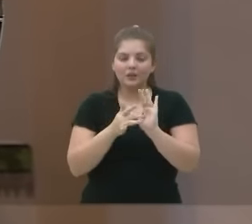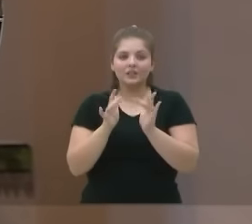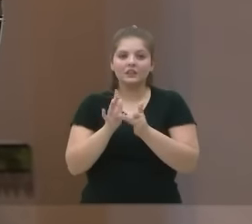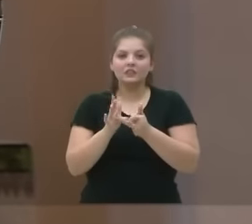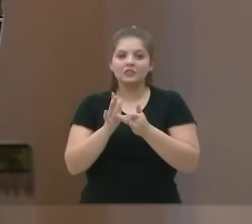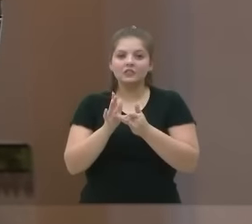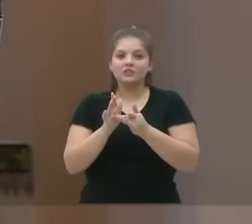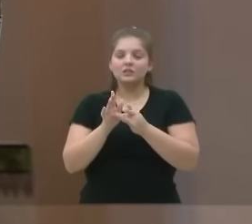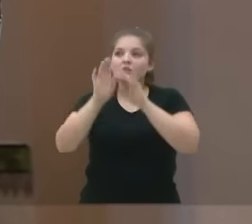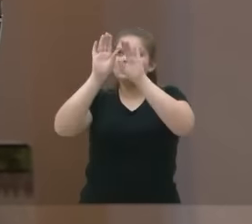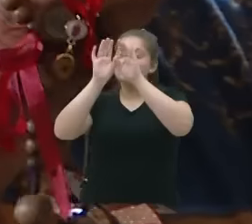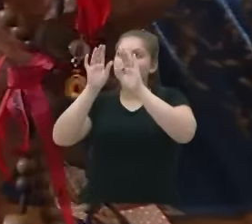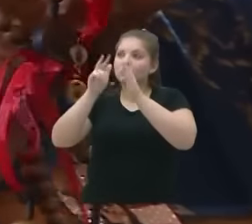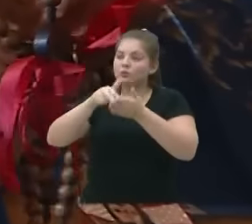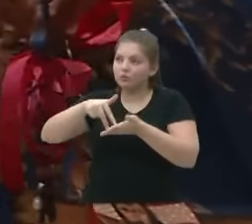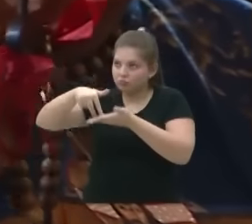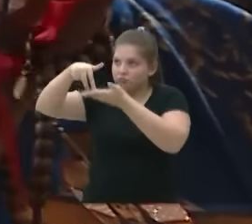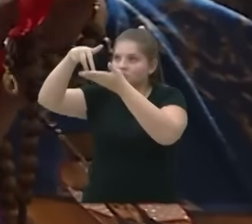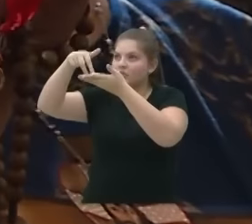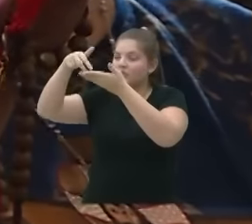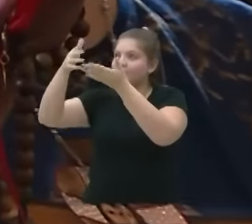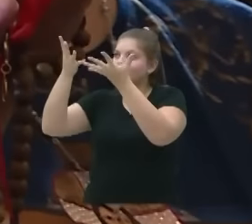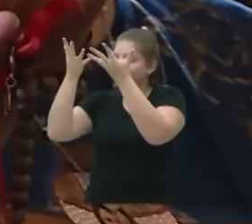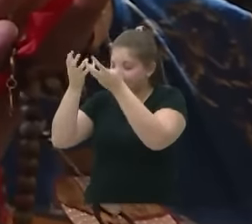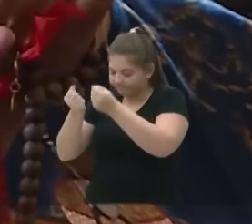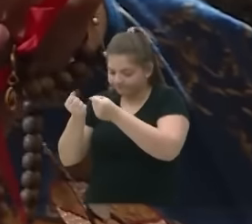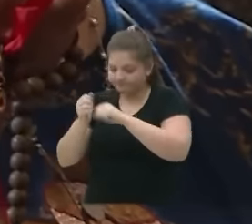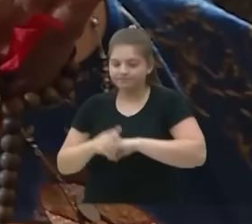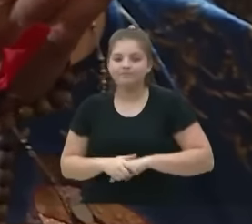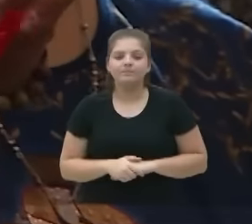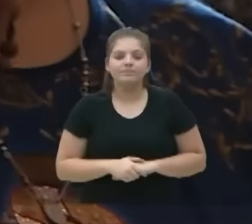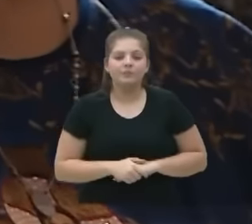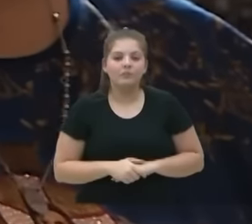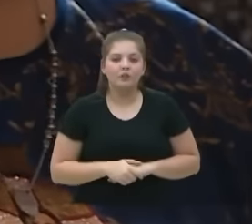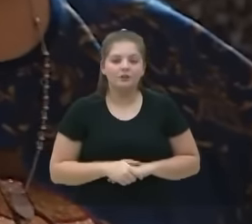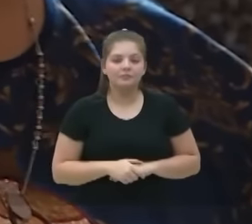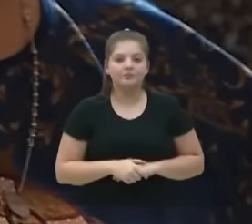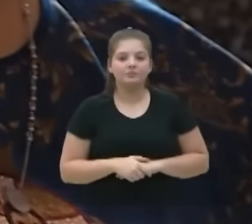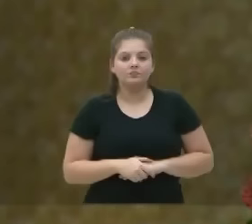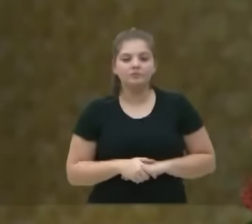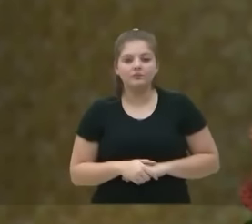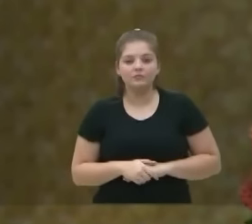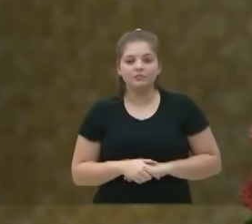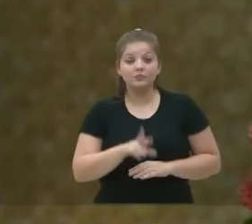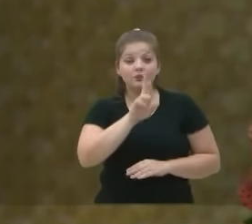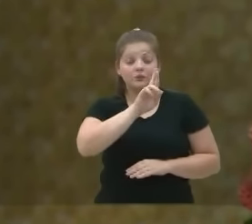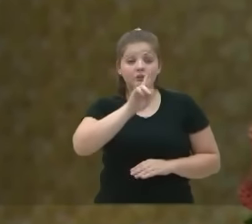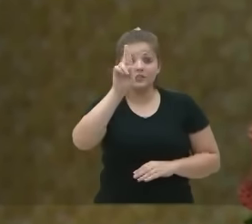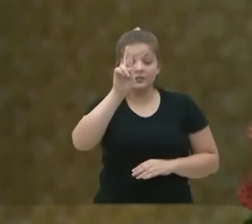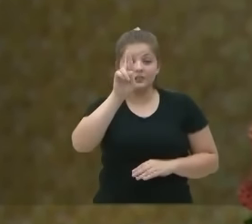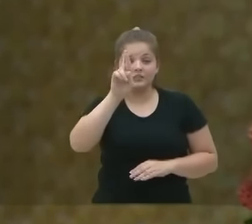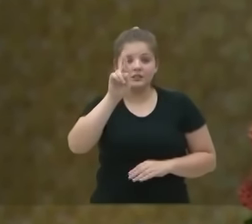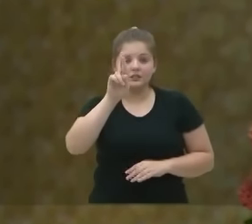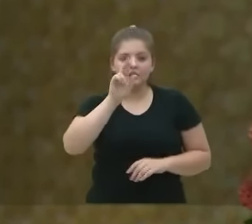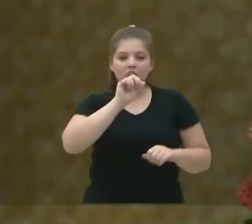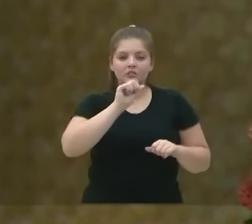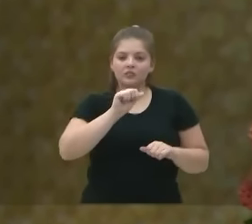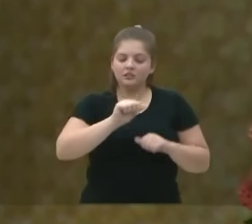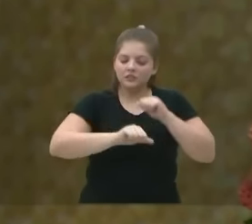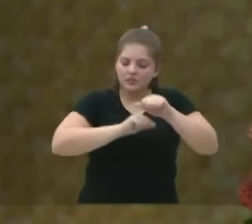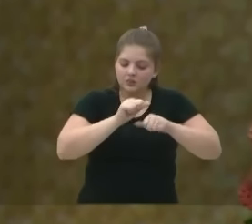céu, ouvi-nos todos. Por Cristo elevado ao céu, ouvi-nos. Senhor, renovai a